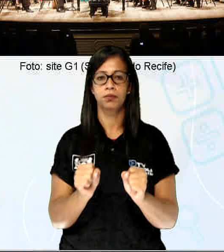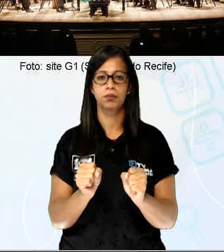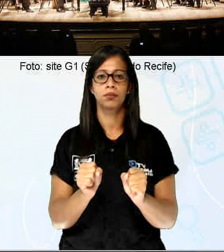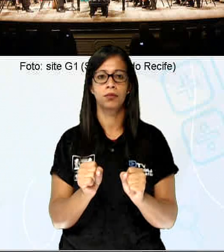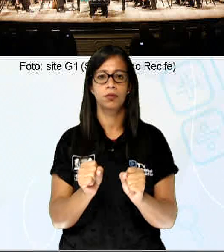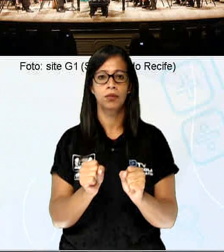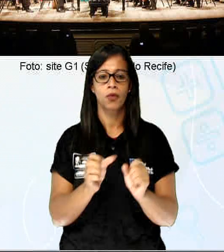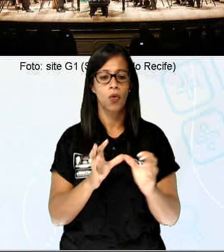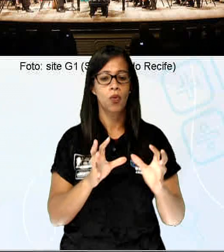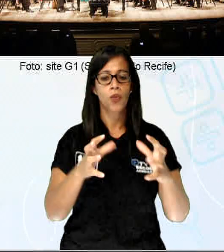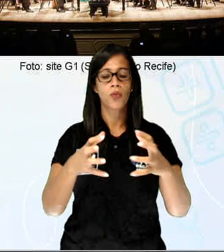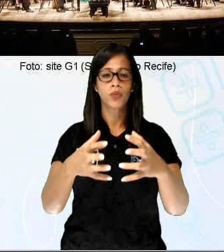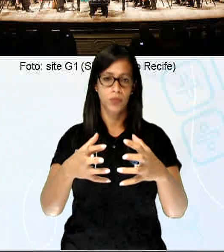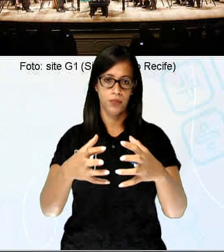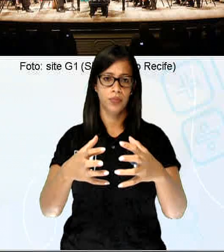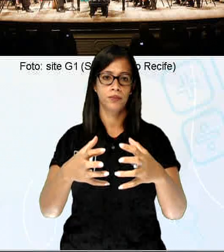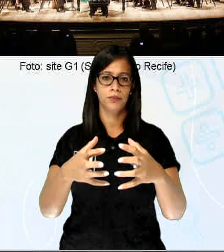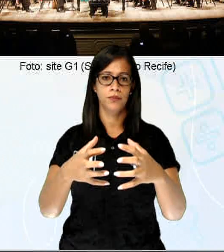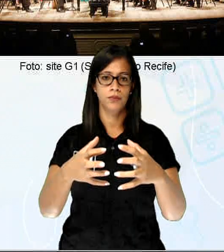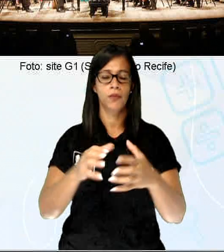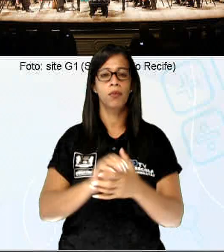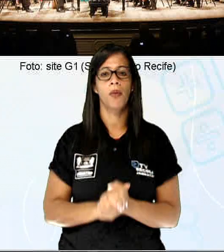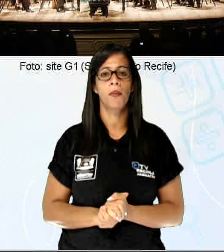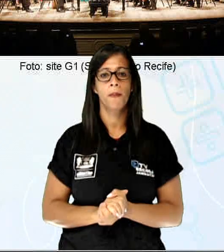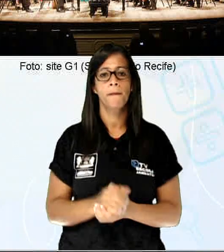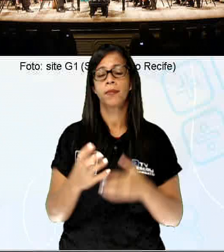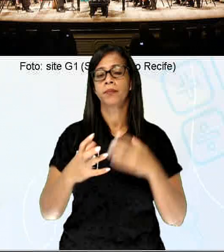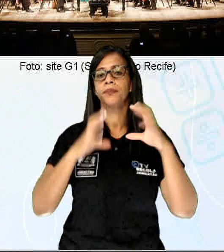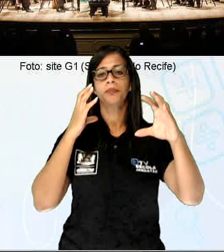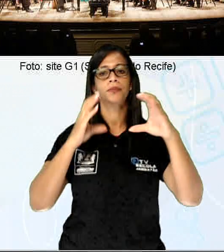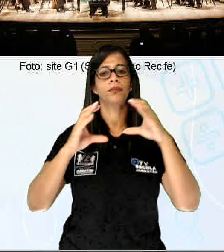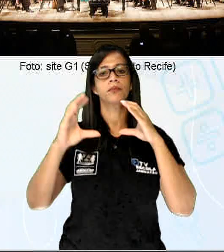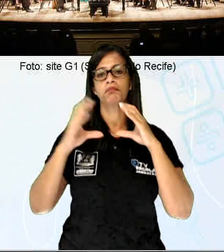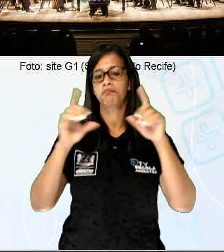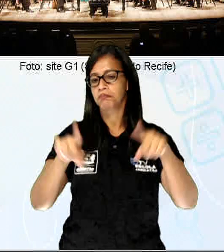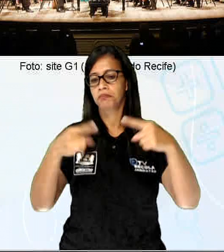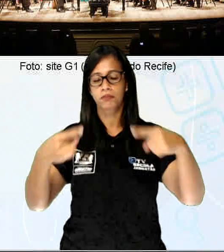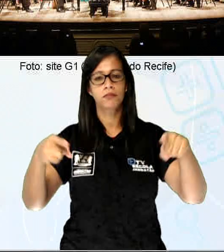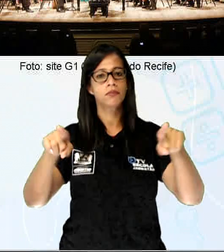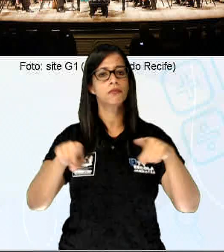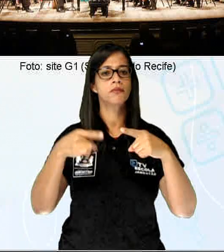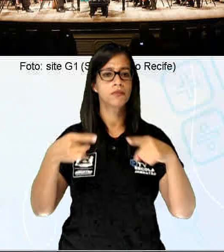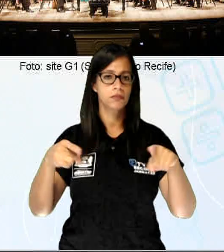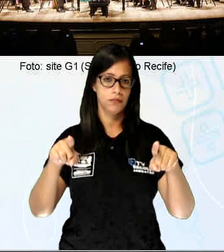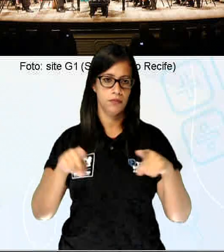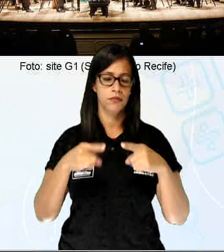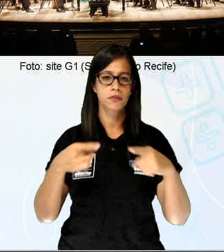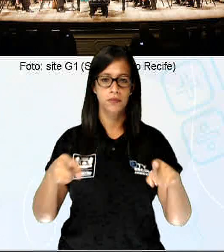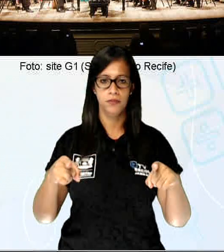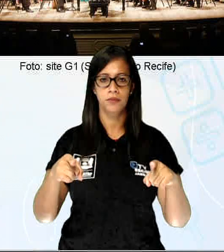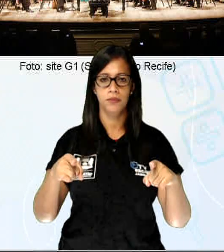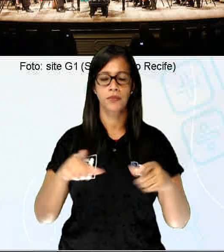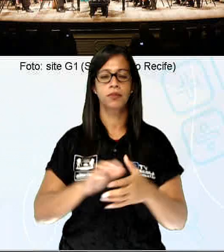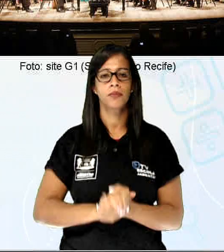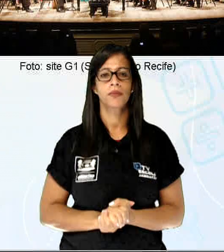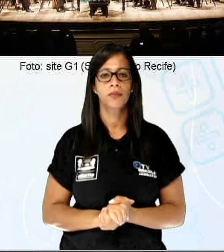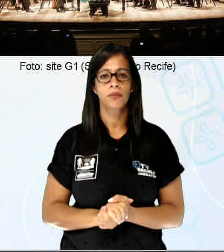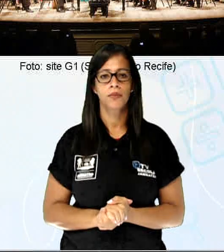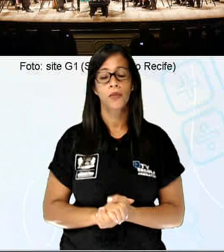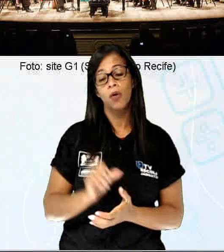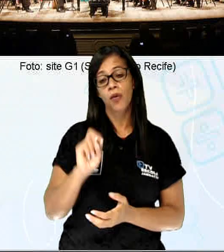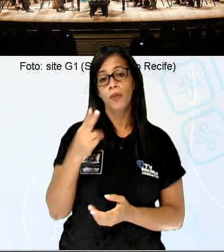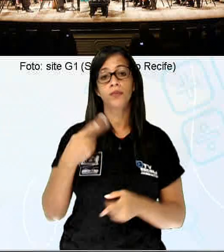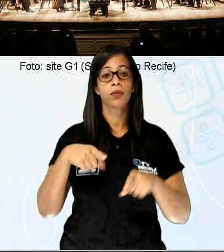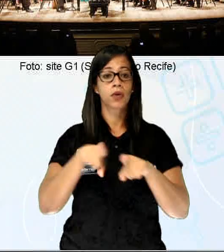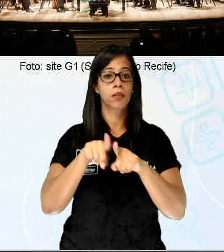agrupado com o propósito de executar uma obra musical, escrita para esse grupo ou para acompanhar alguém